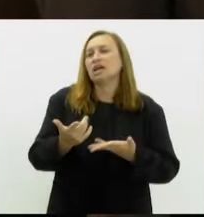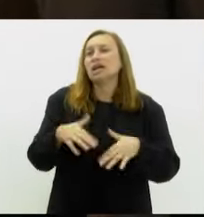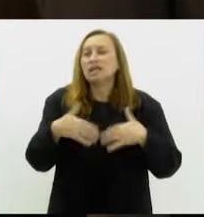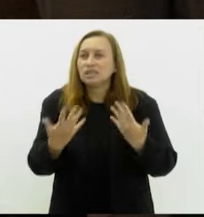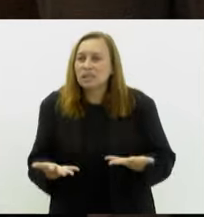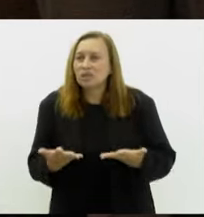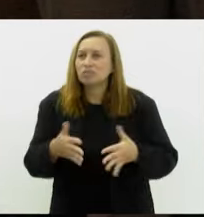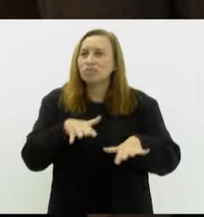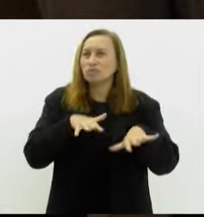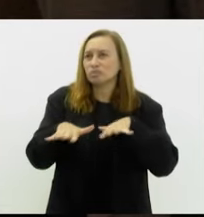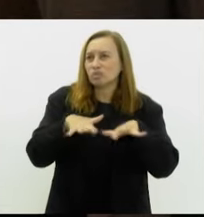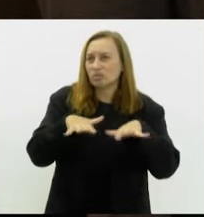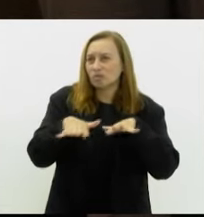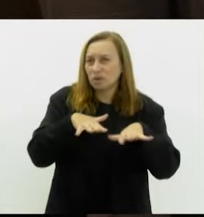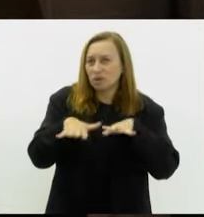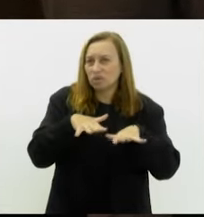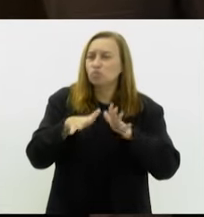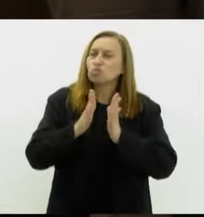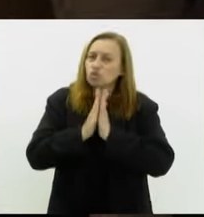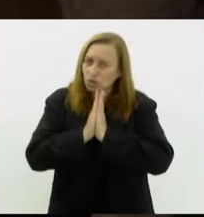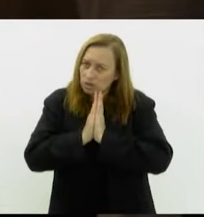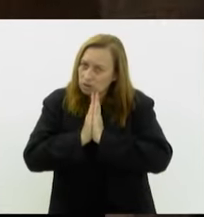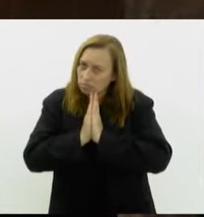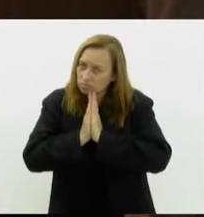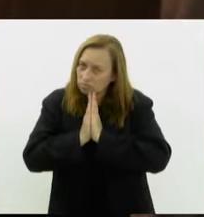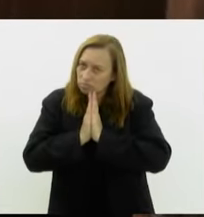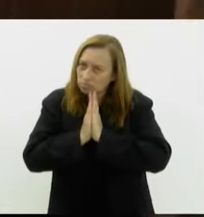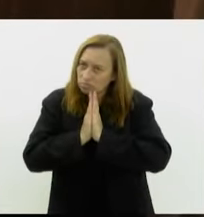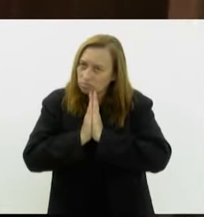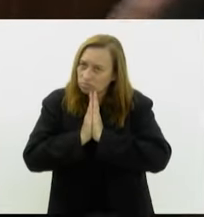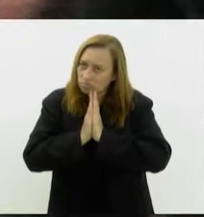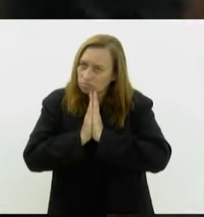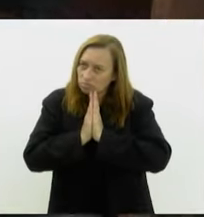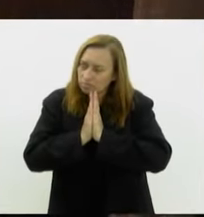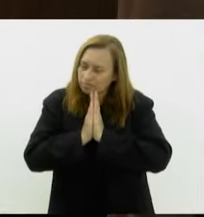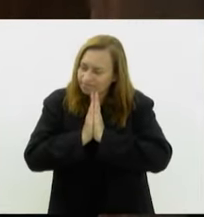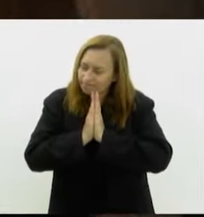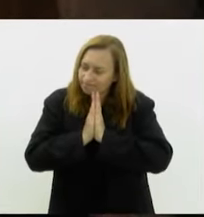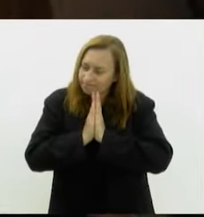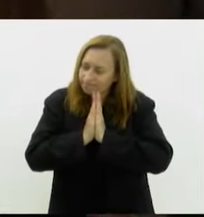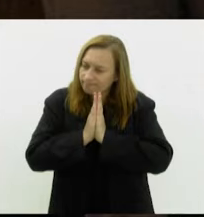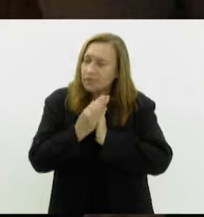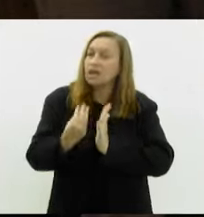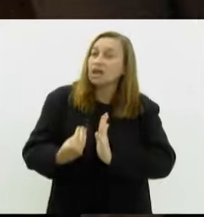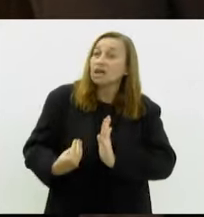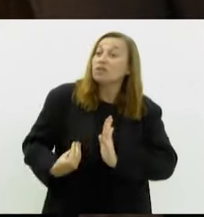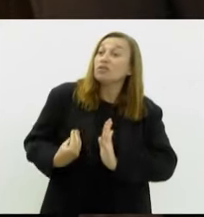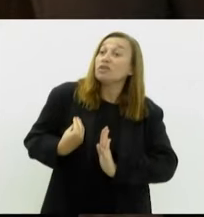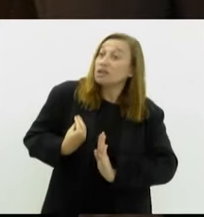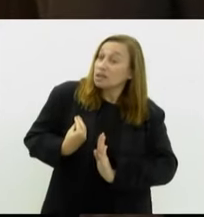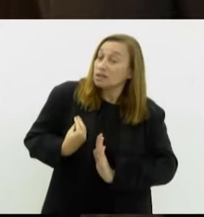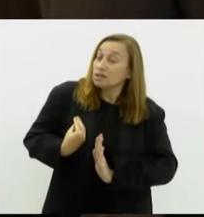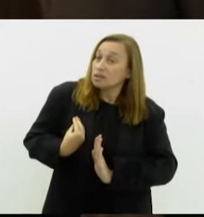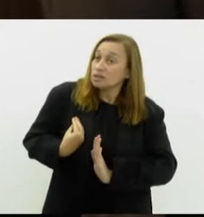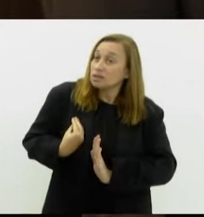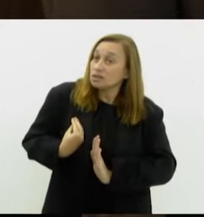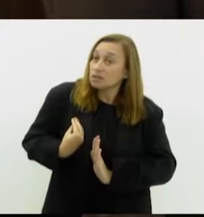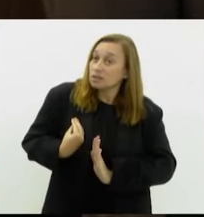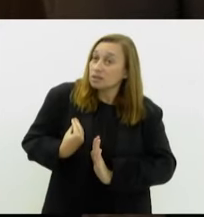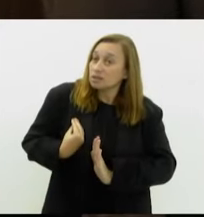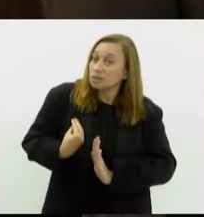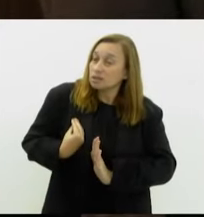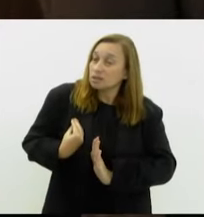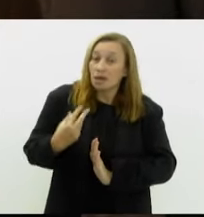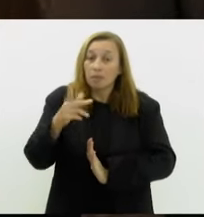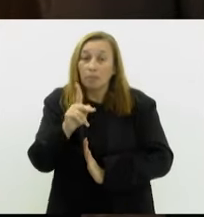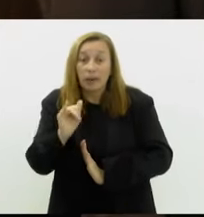um movimento de oração, não é? Para colocar vidas à disposição, são